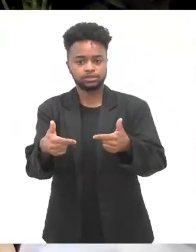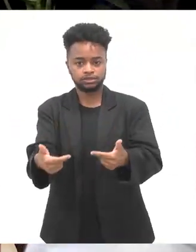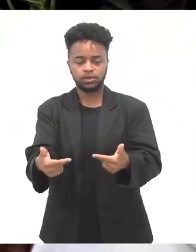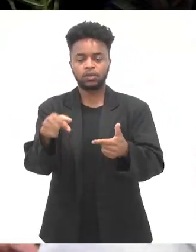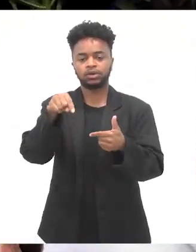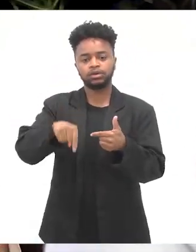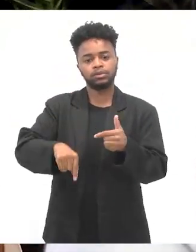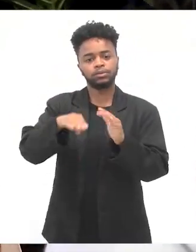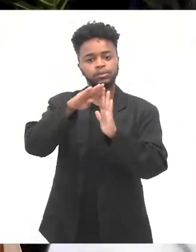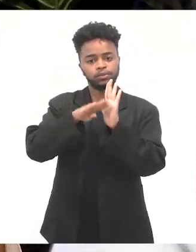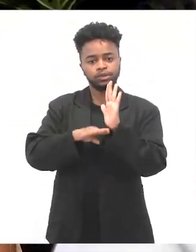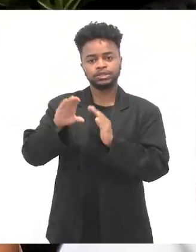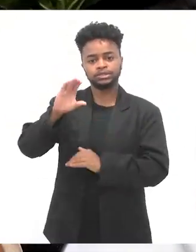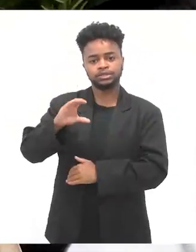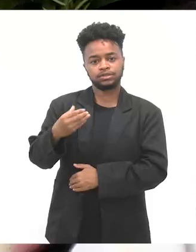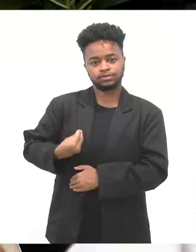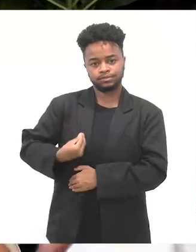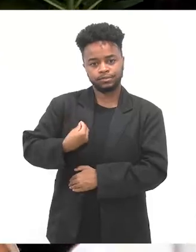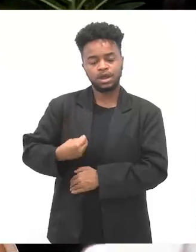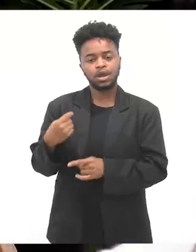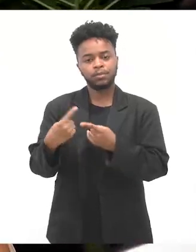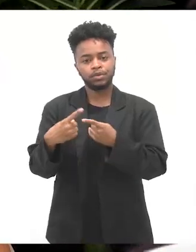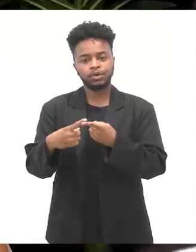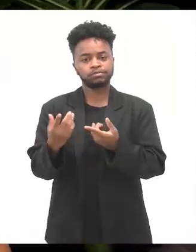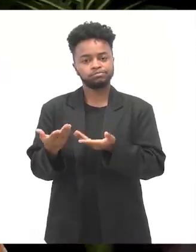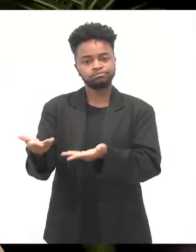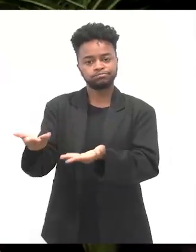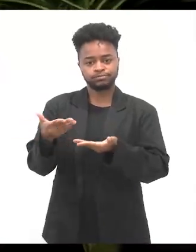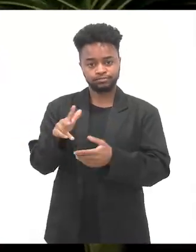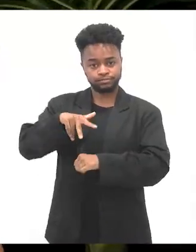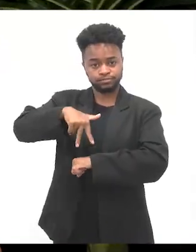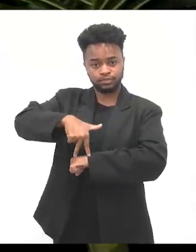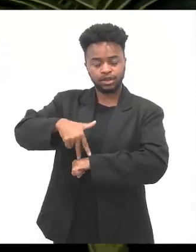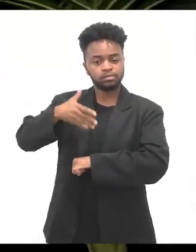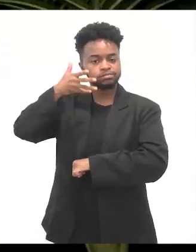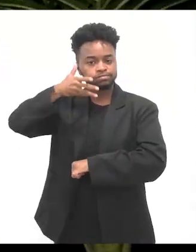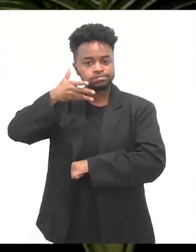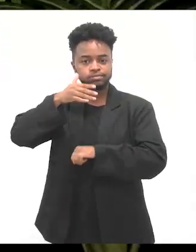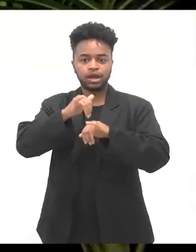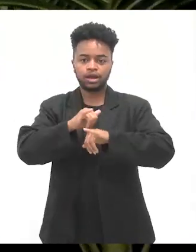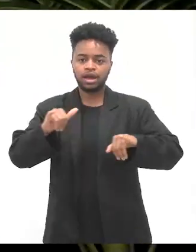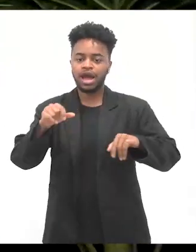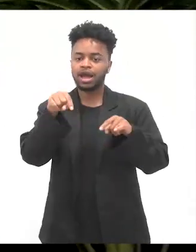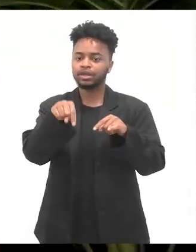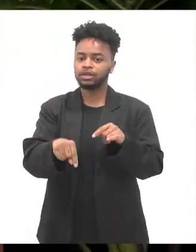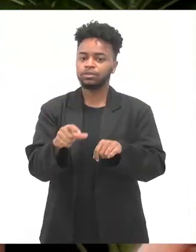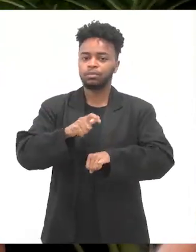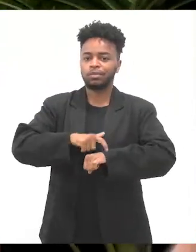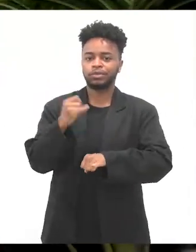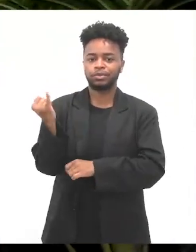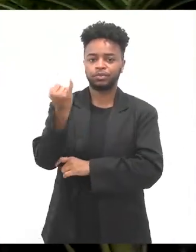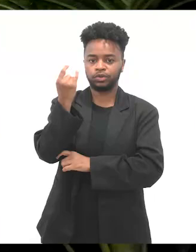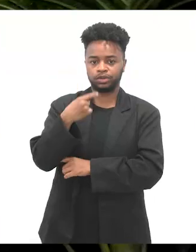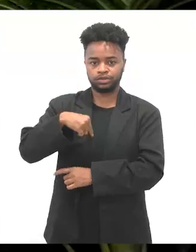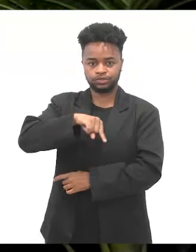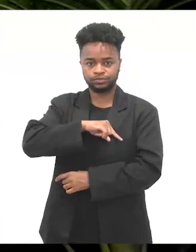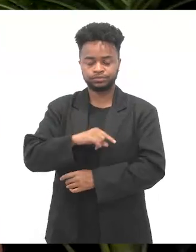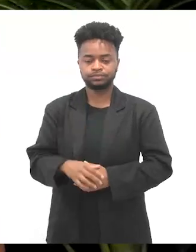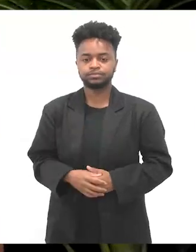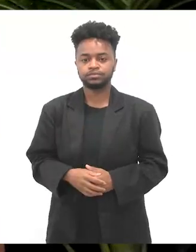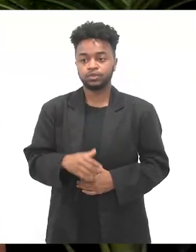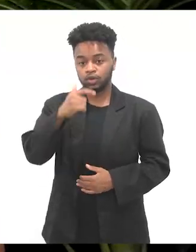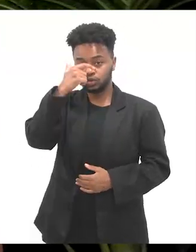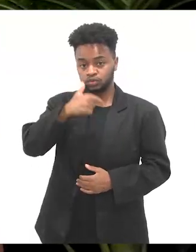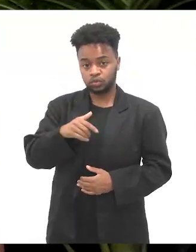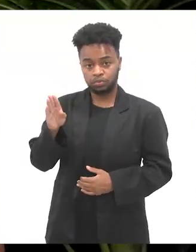Existência de dar voz aqui a nesse espaço, um momento muito importante para a gente. Bom, eu sou bióloga marinha, sou